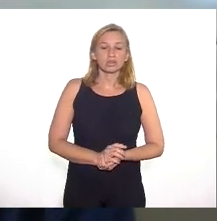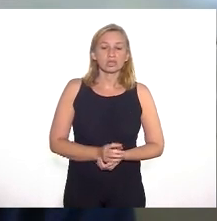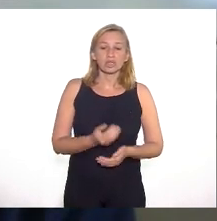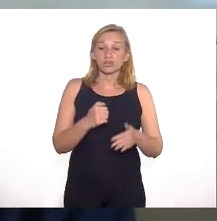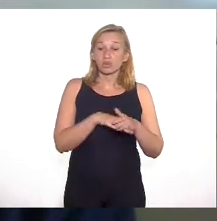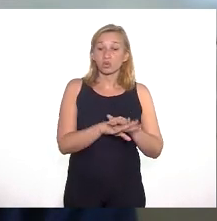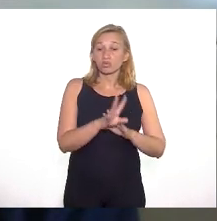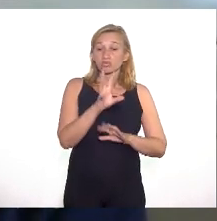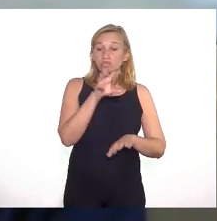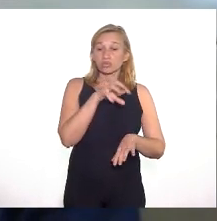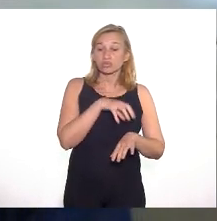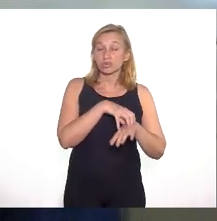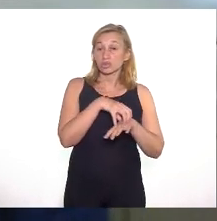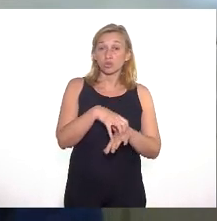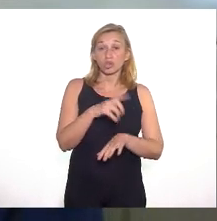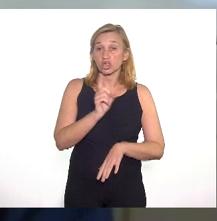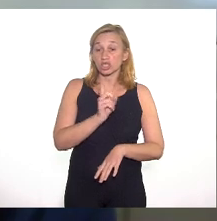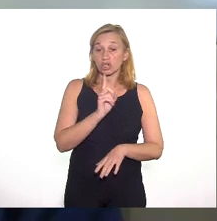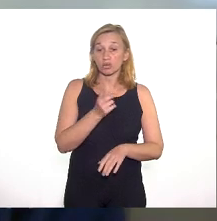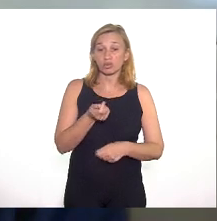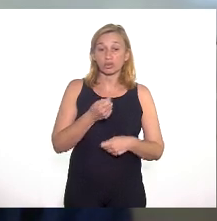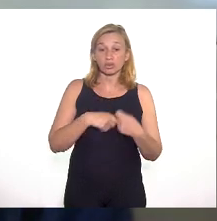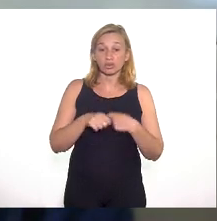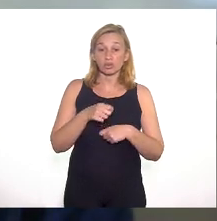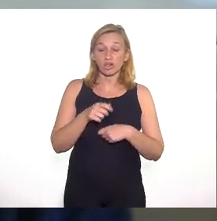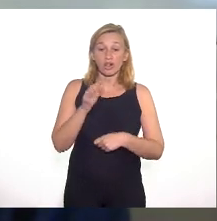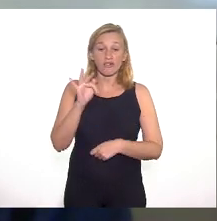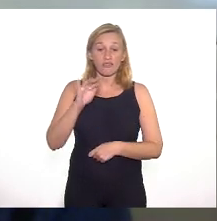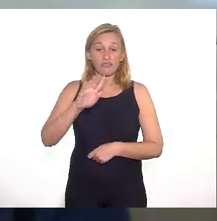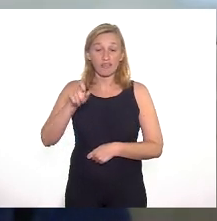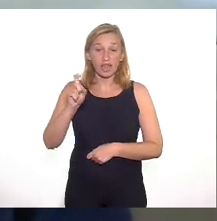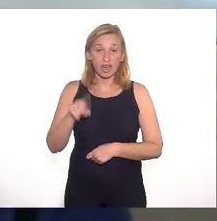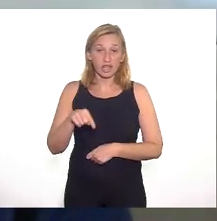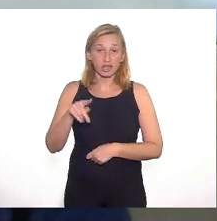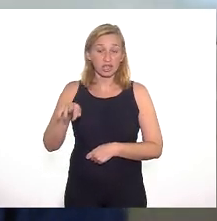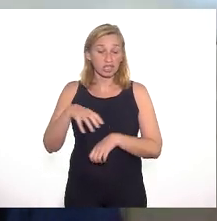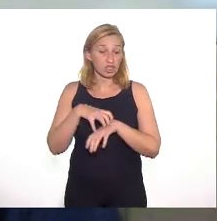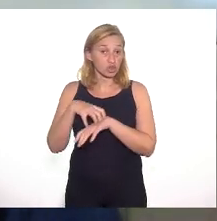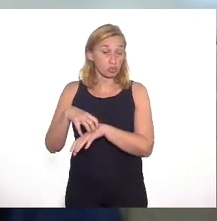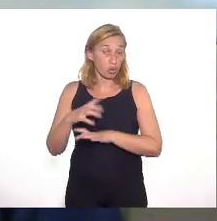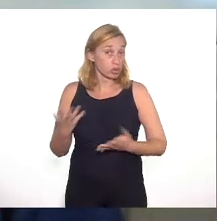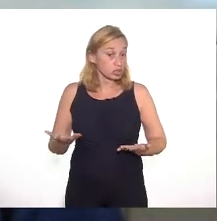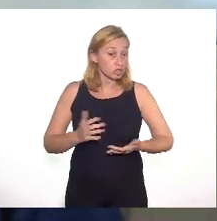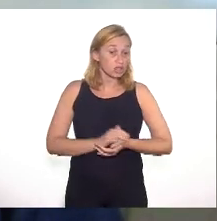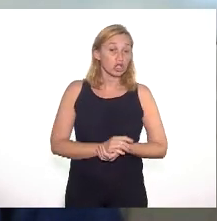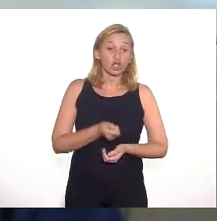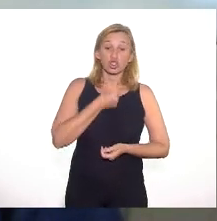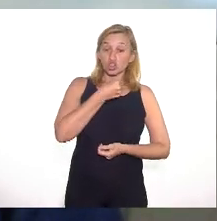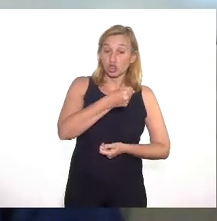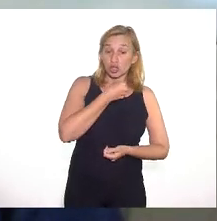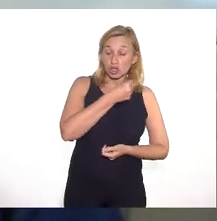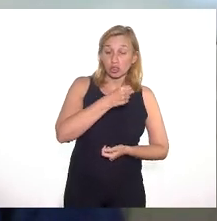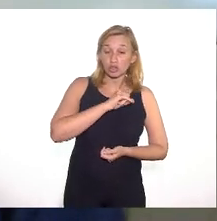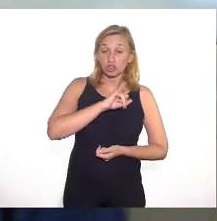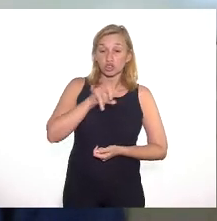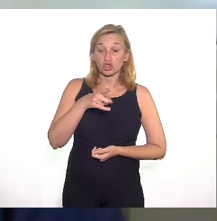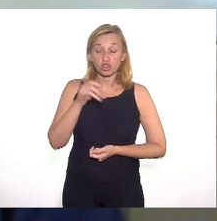transporte e não sendo gerido pela FETransport. E o jornalista Chico